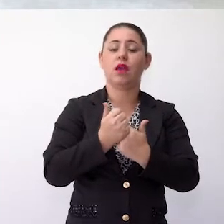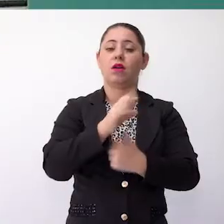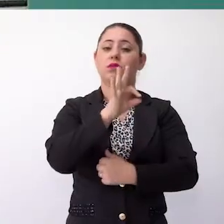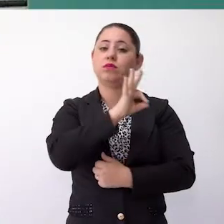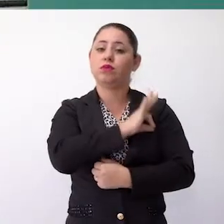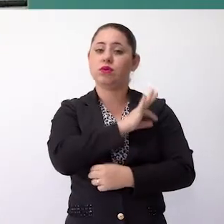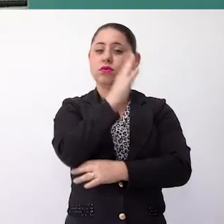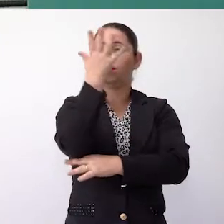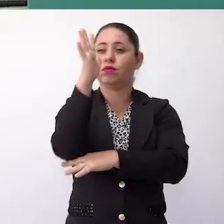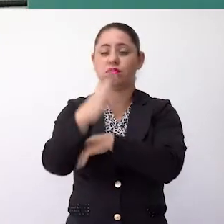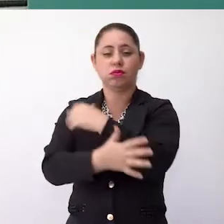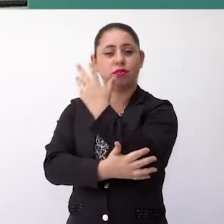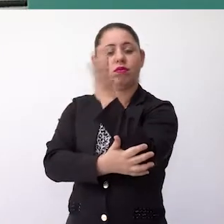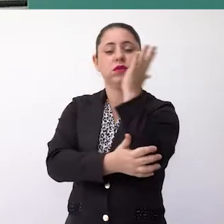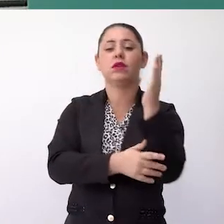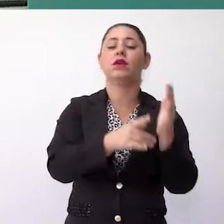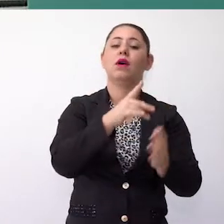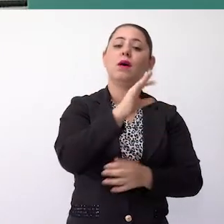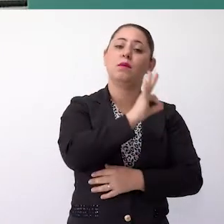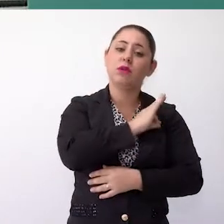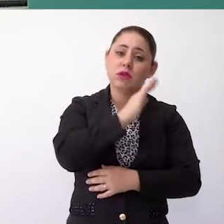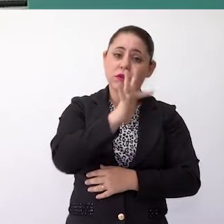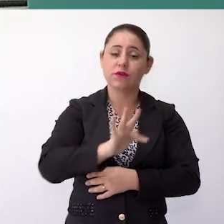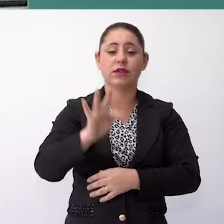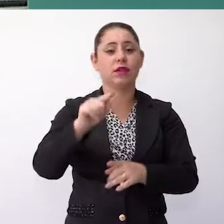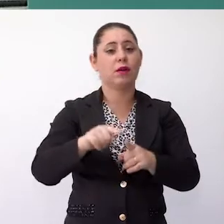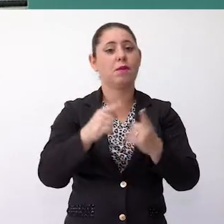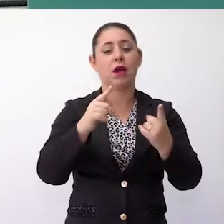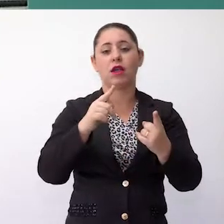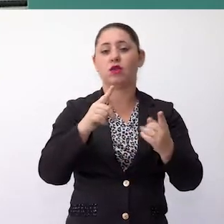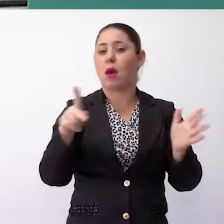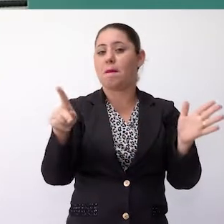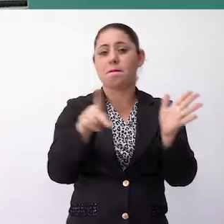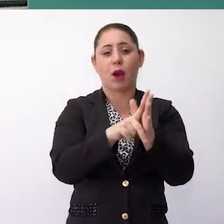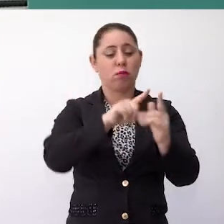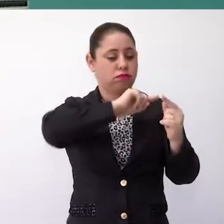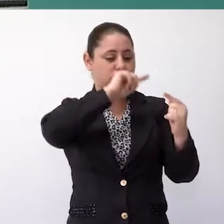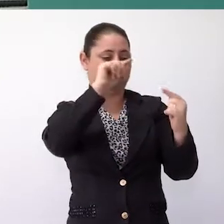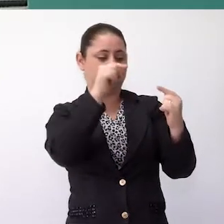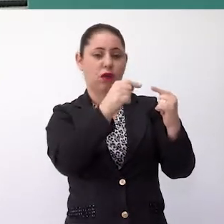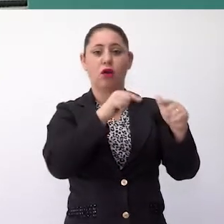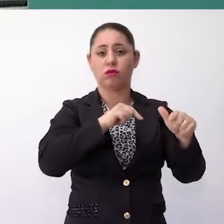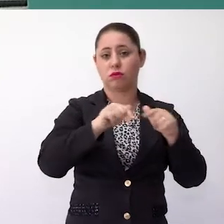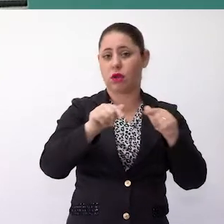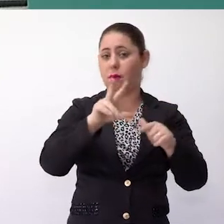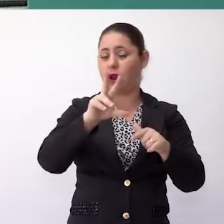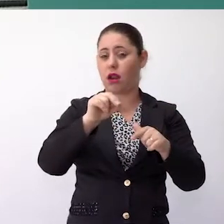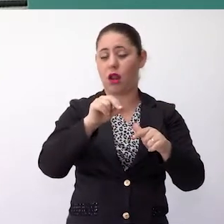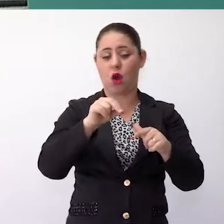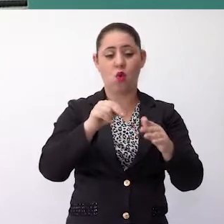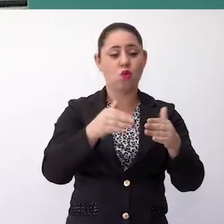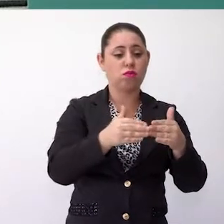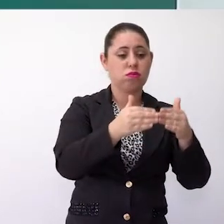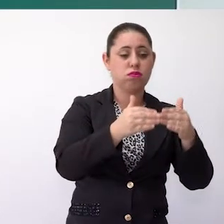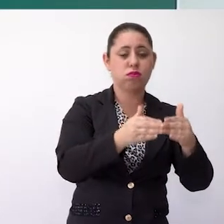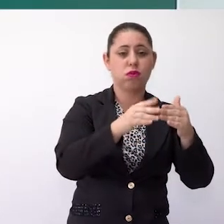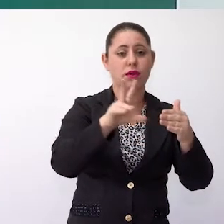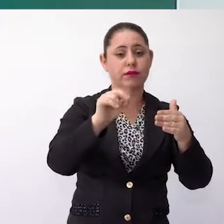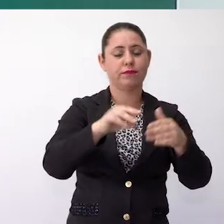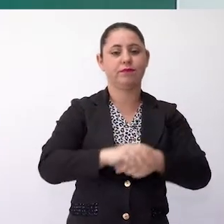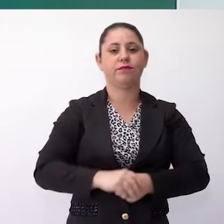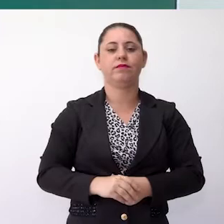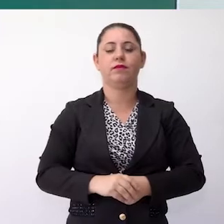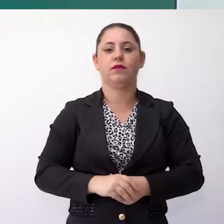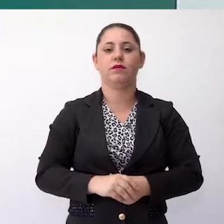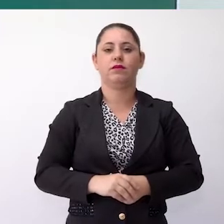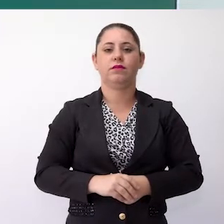à Polícia Federal, eventualmente, mas não é um nicho do nosso trabalho, o policiamento ribeirinho.